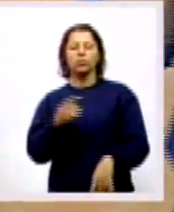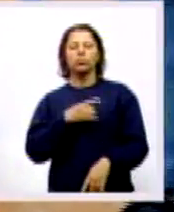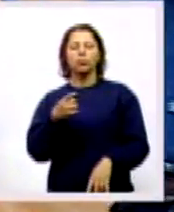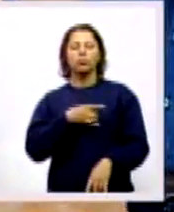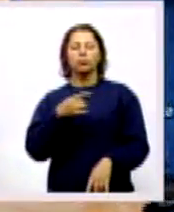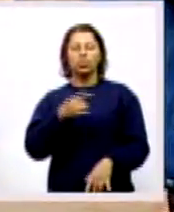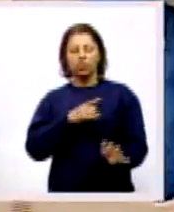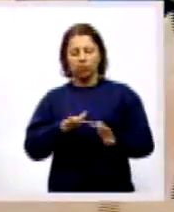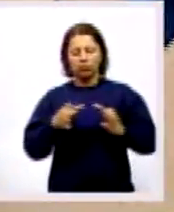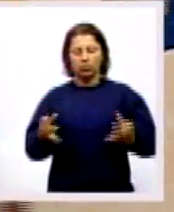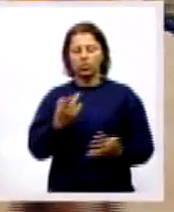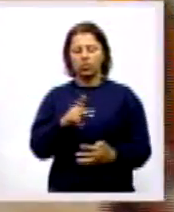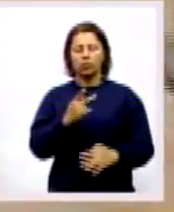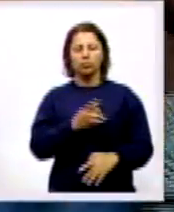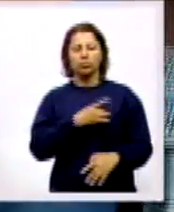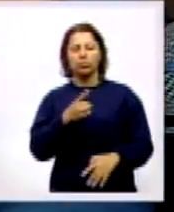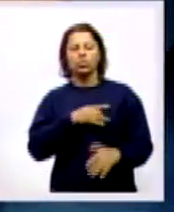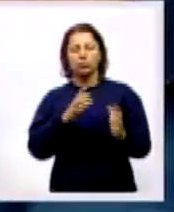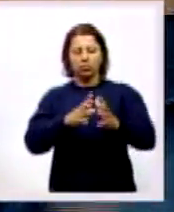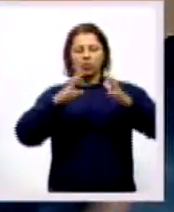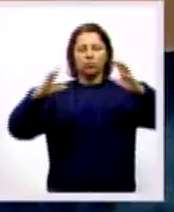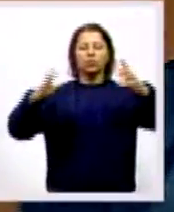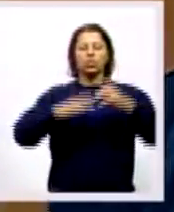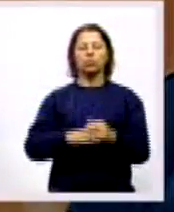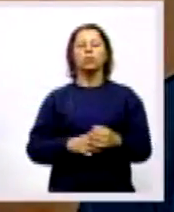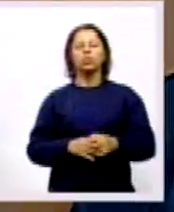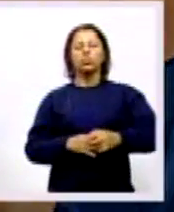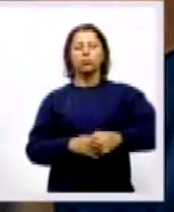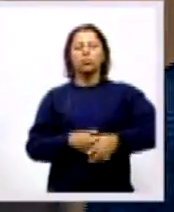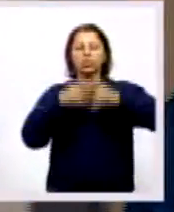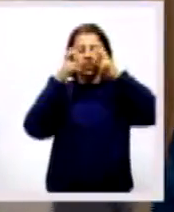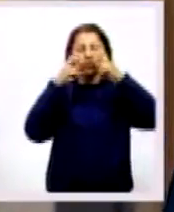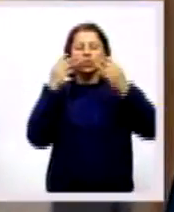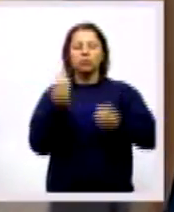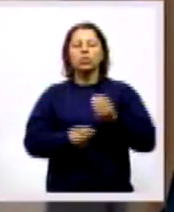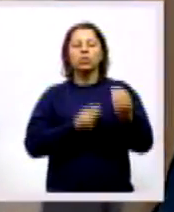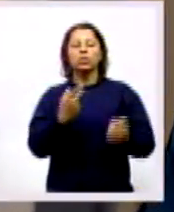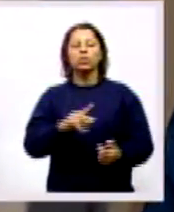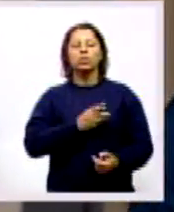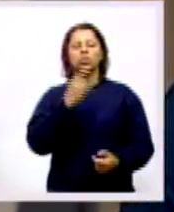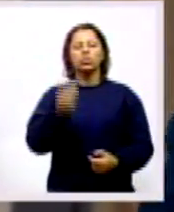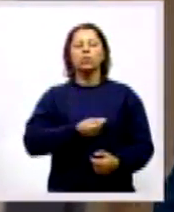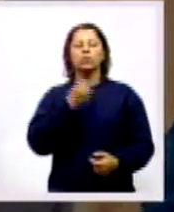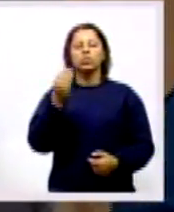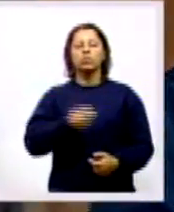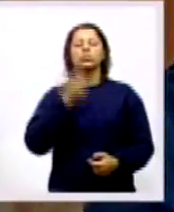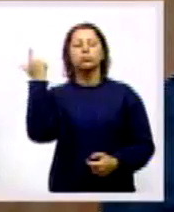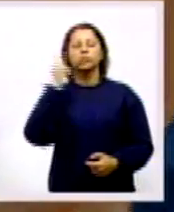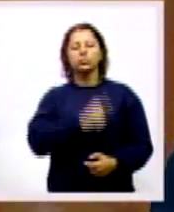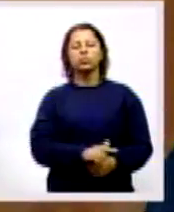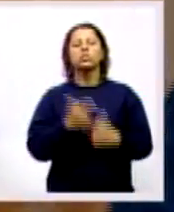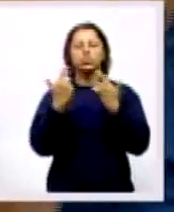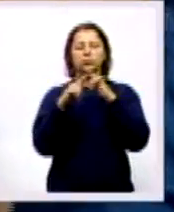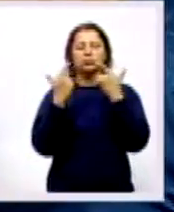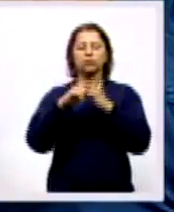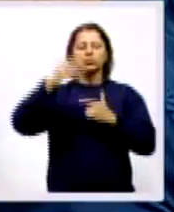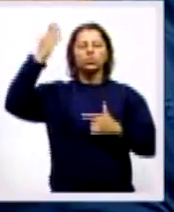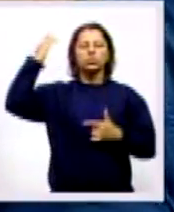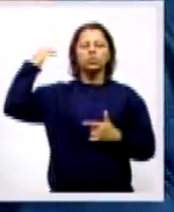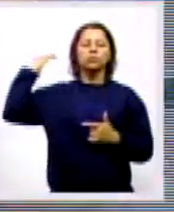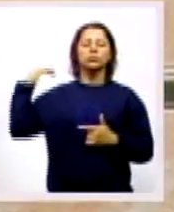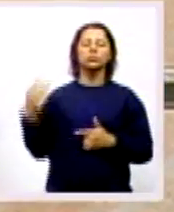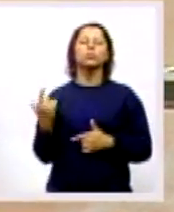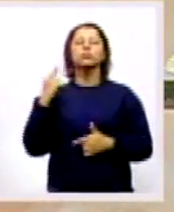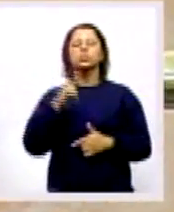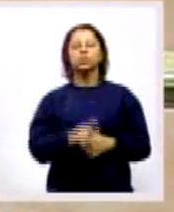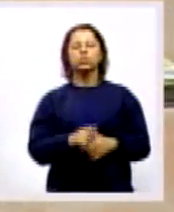menores, dos seus medos maiores, e de você olhar-se de frente. de você ser capaz de rir do seu passado,